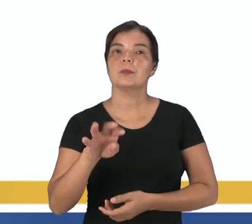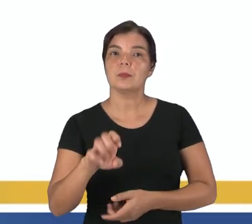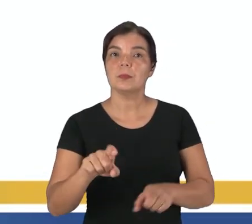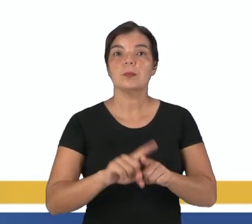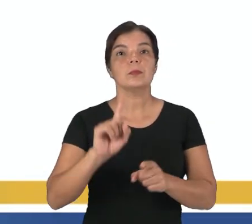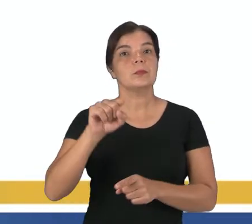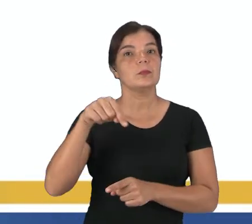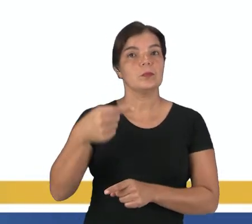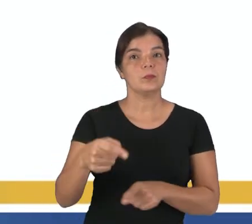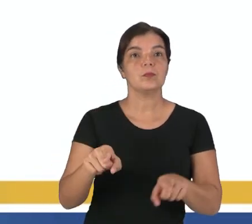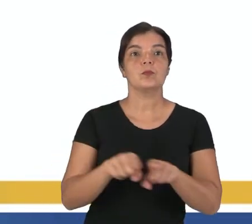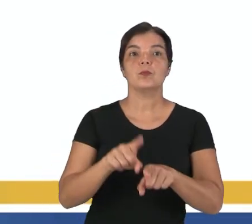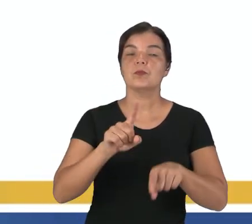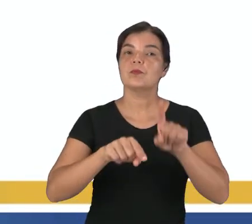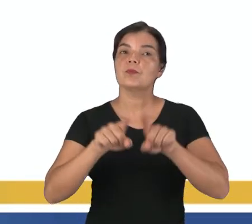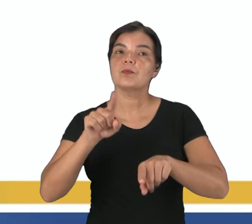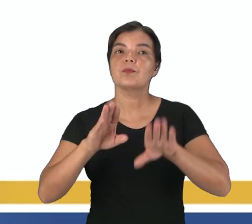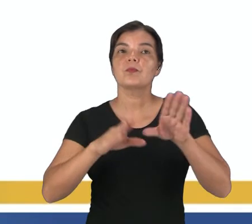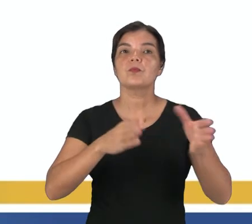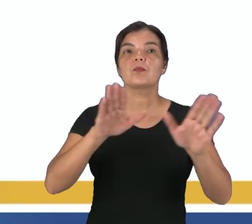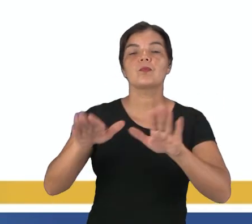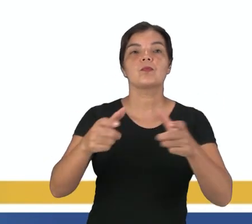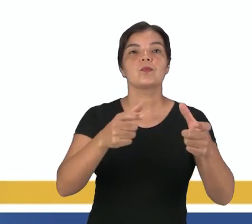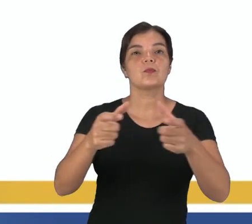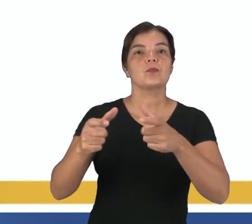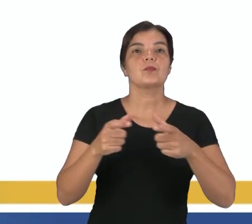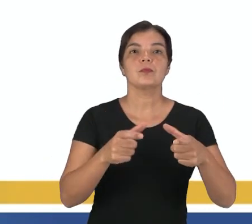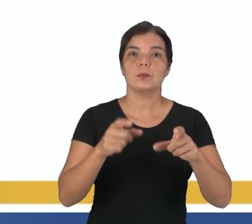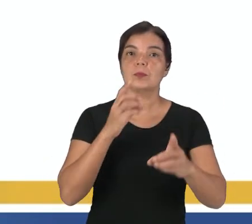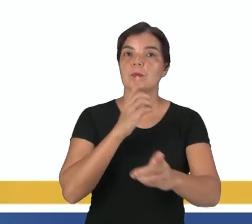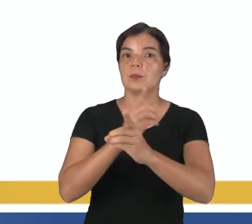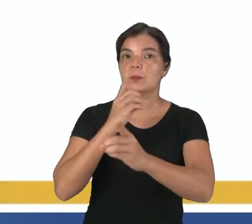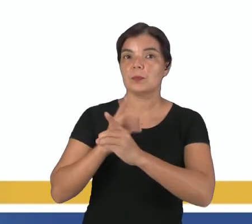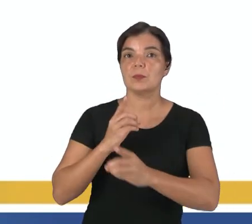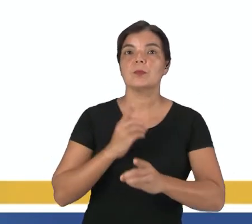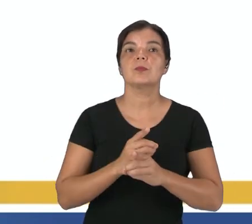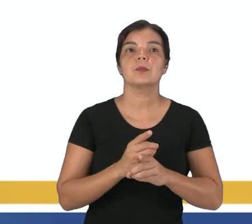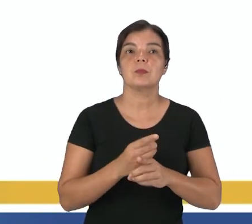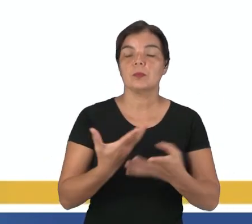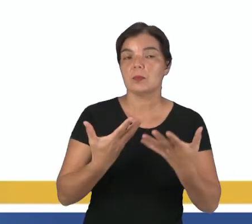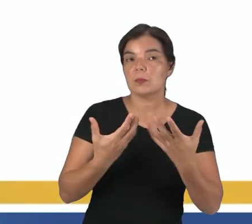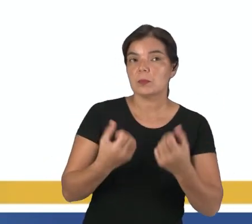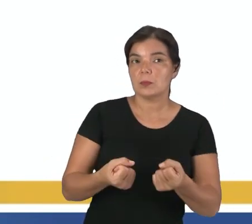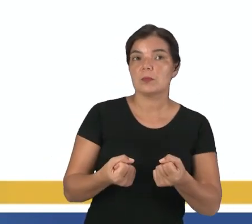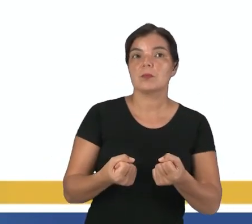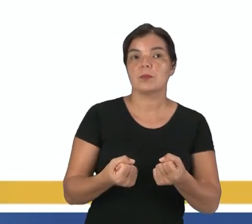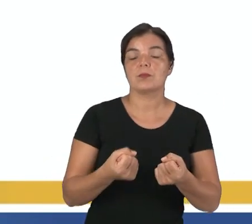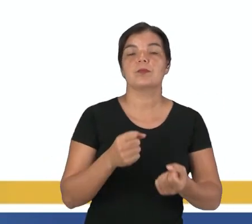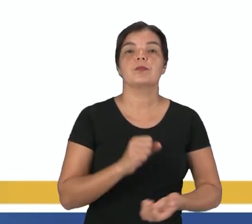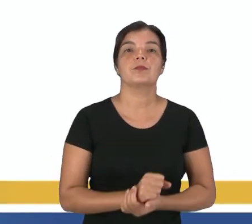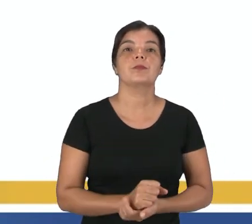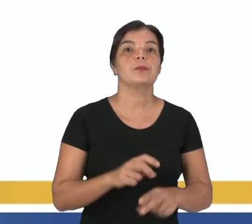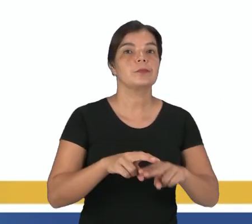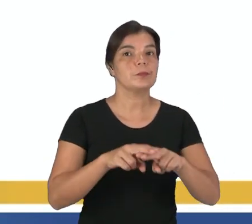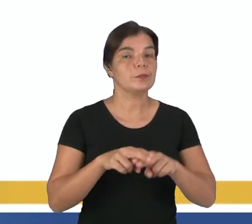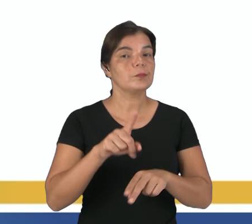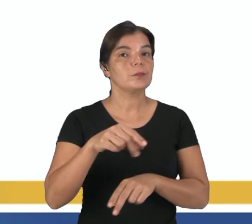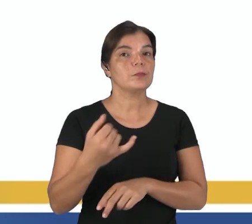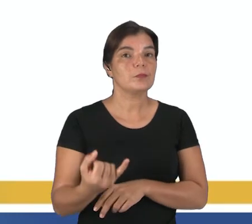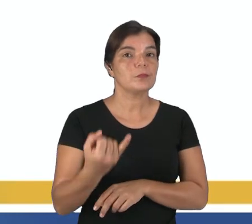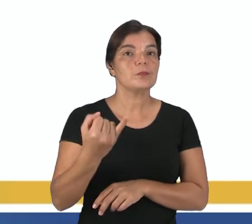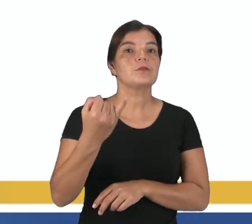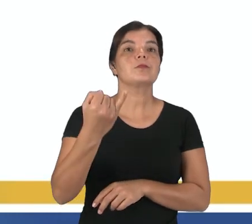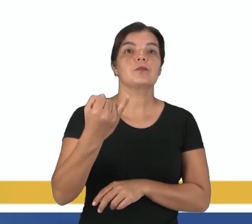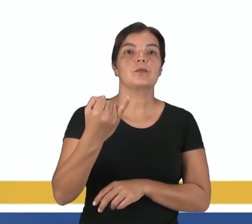inertes. As demais funções do macrófago, elas variam de acordo com o local onde ele é encontrado, né? Porém, é